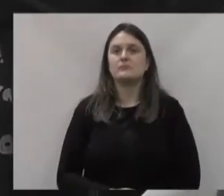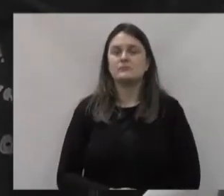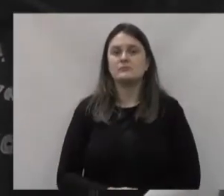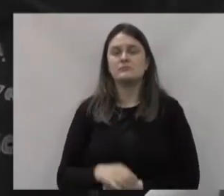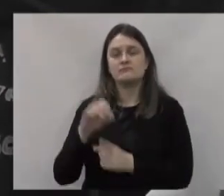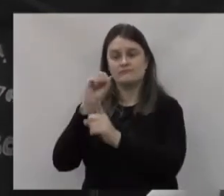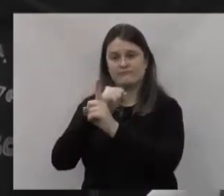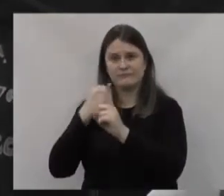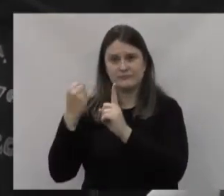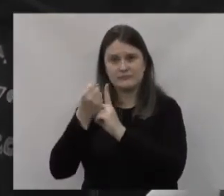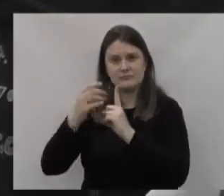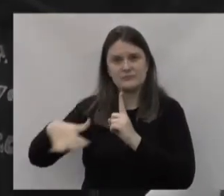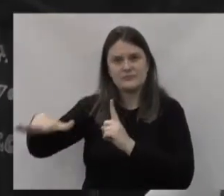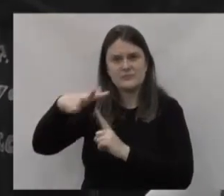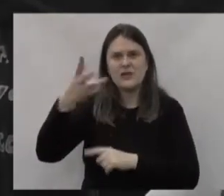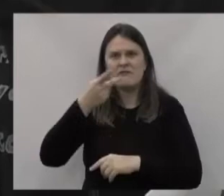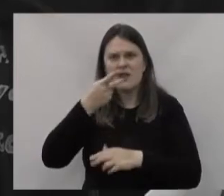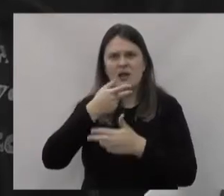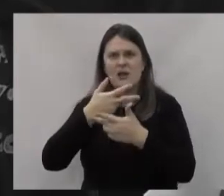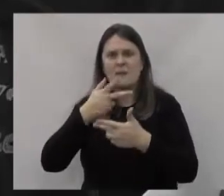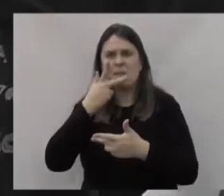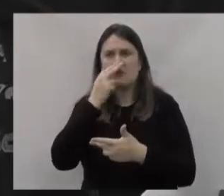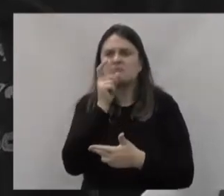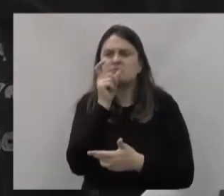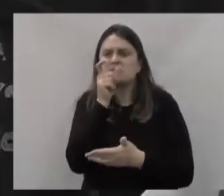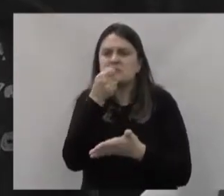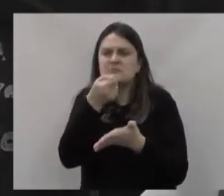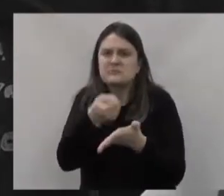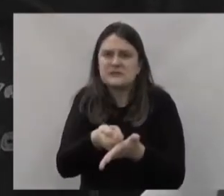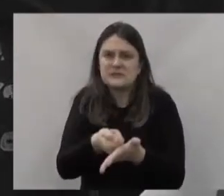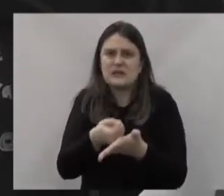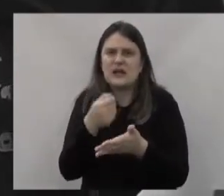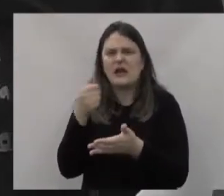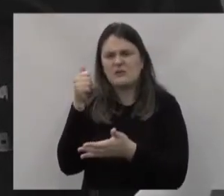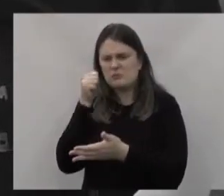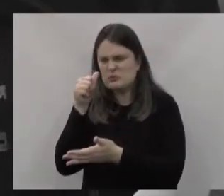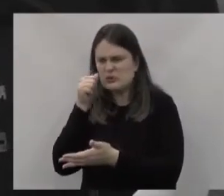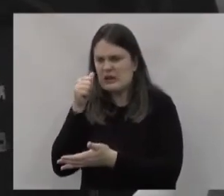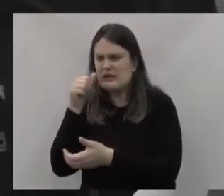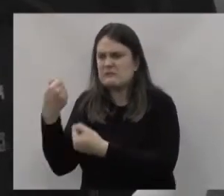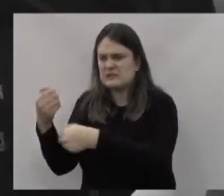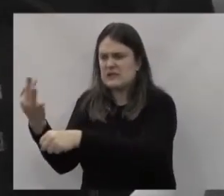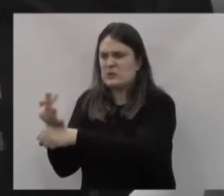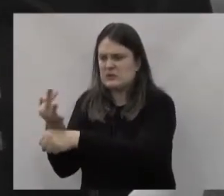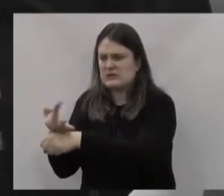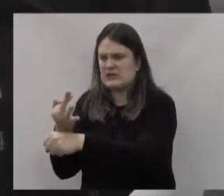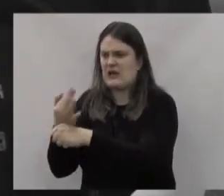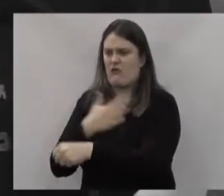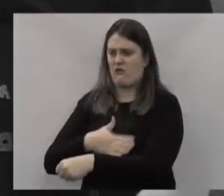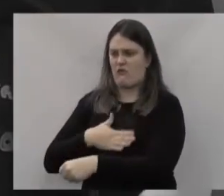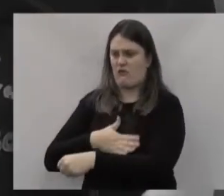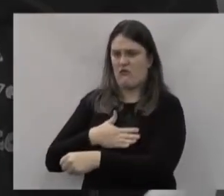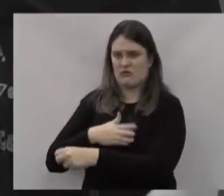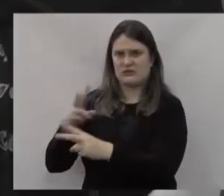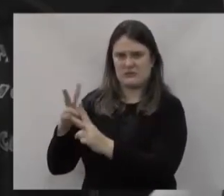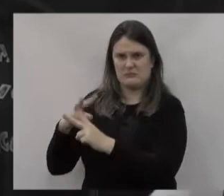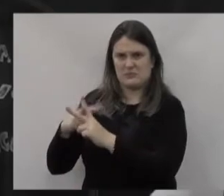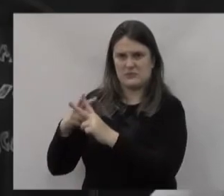A sociedade fala com muita crueldade, né, que mulher que fica num relacionamento abusivo é porque gosta de